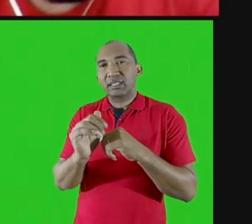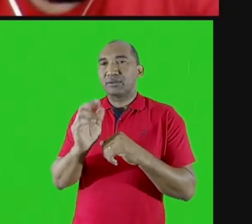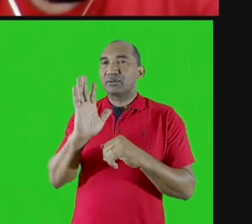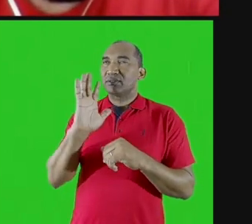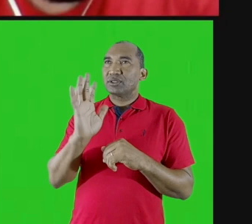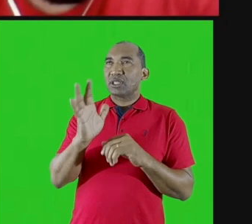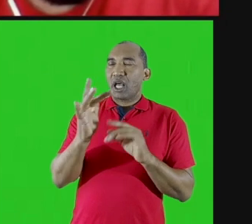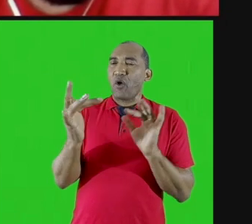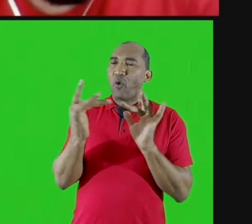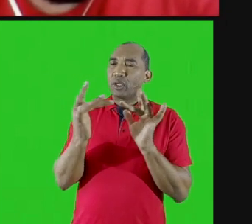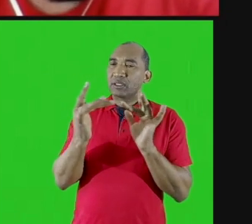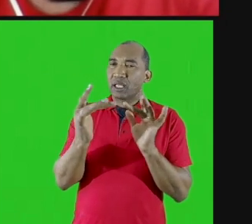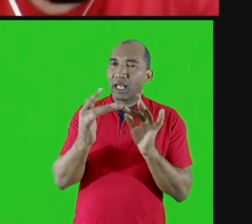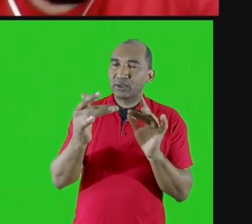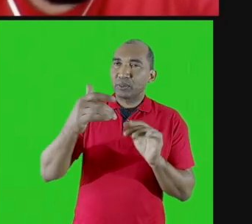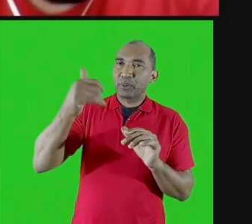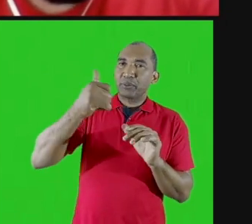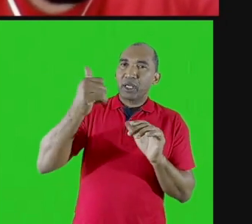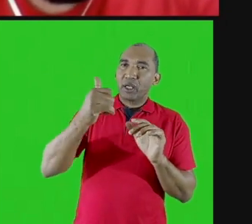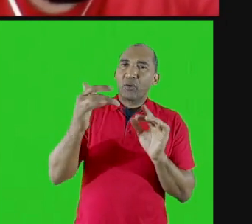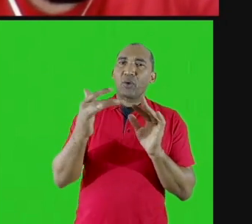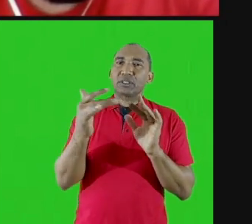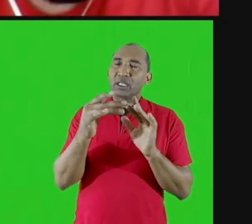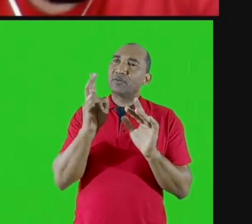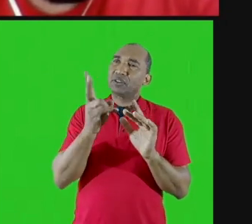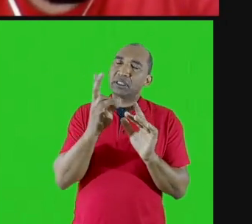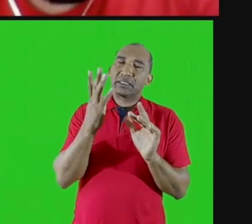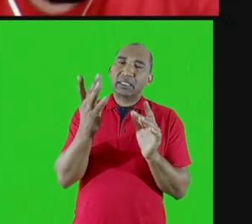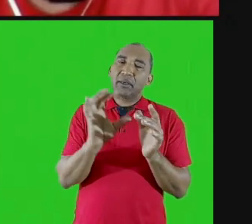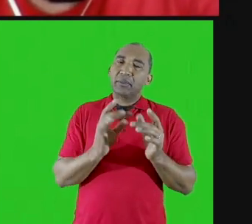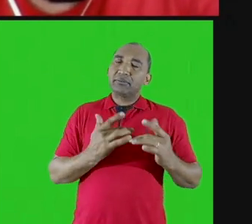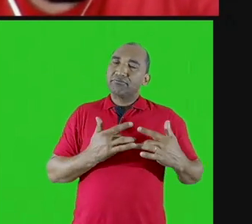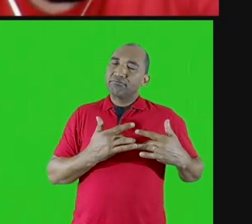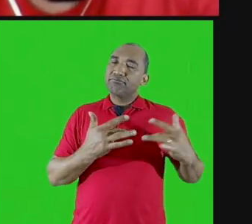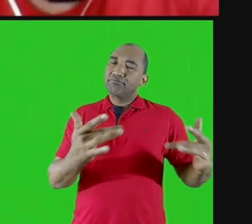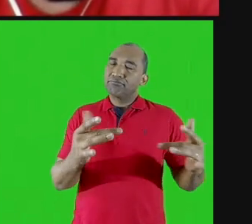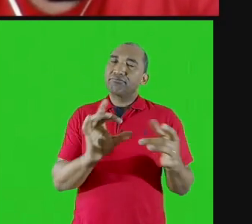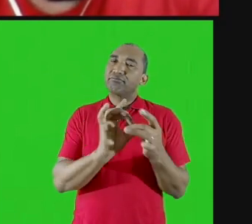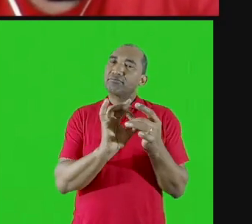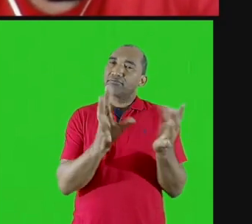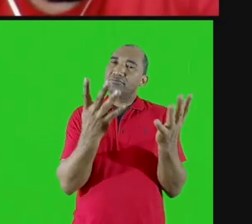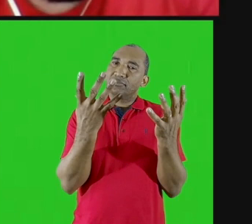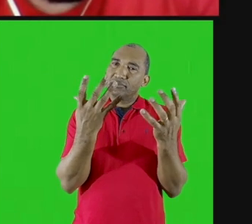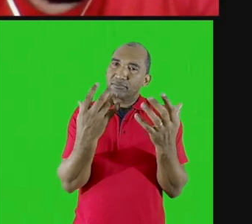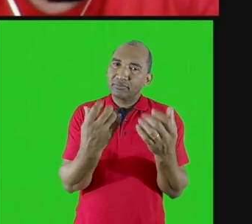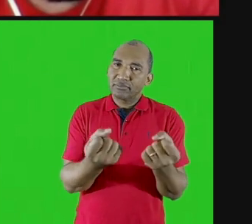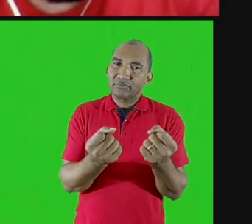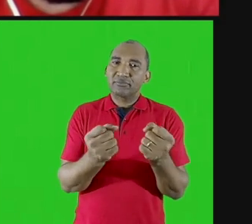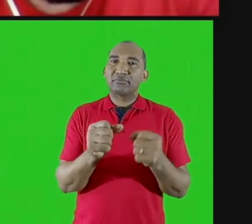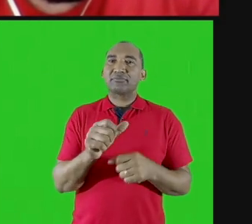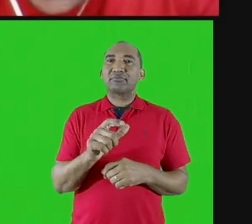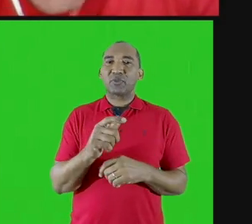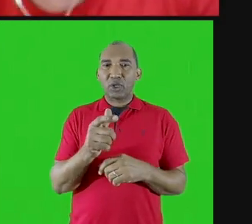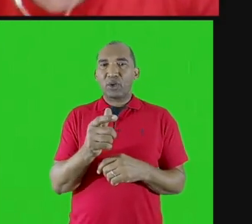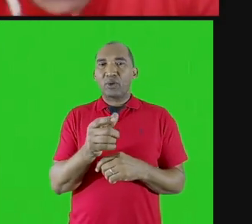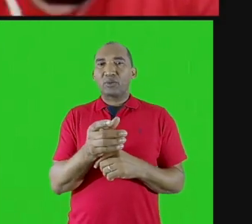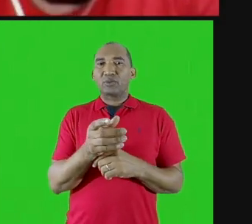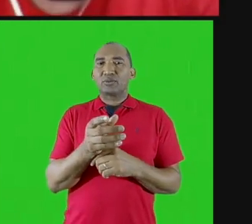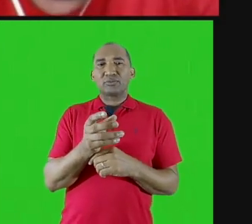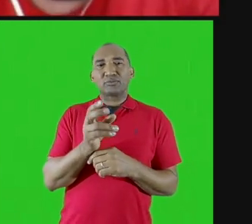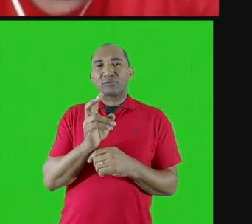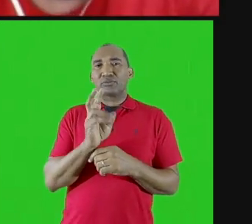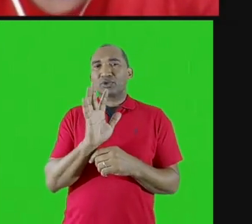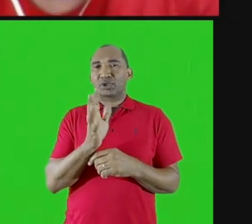primeiro contato, você junto, se colocando à disposição. Eu te conheci numa live com a